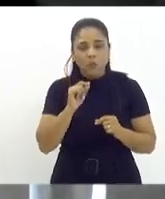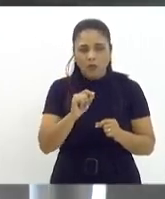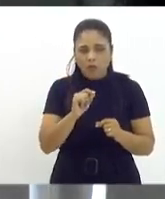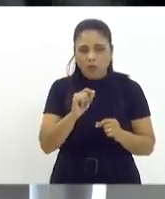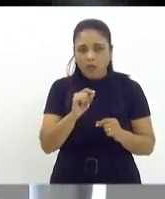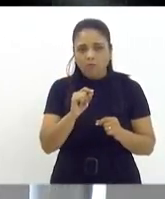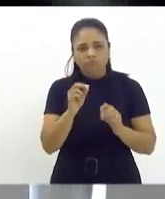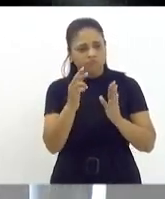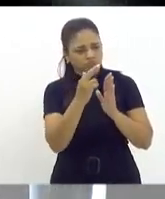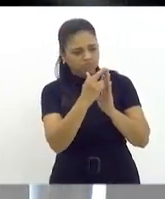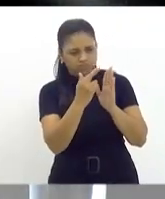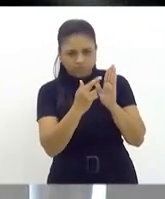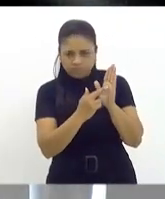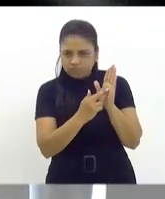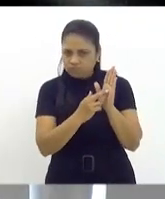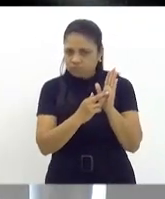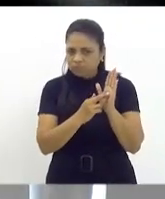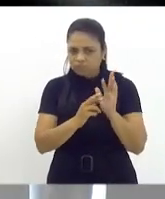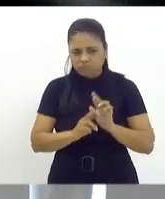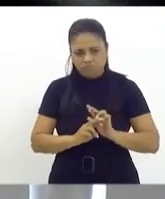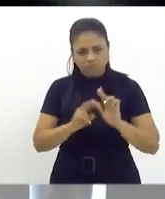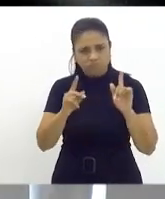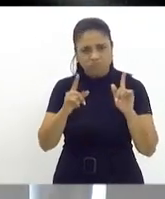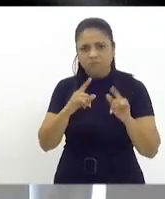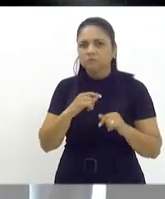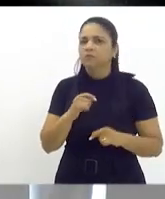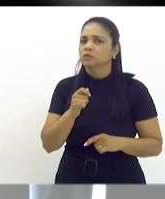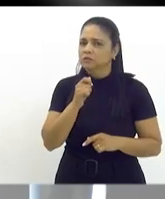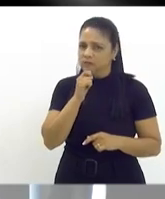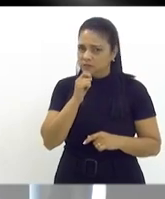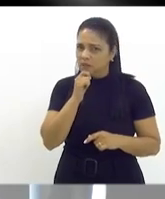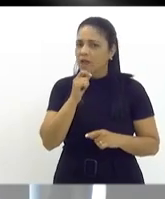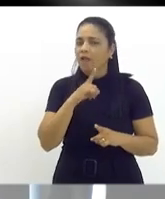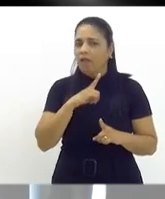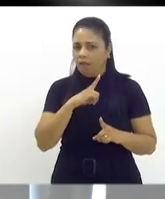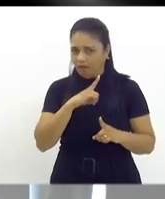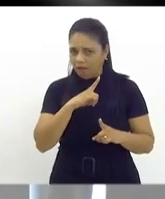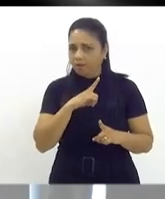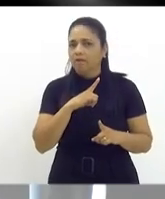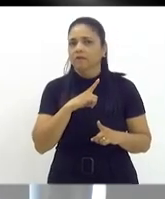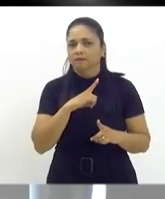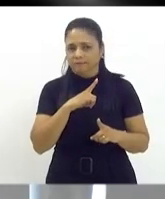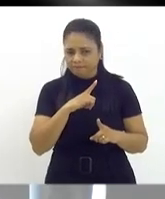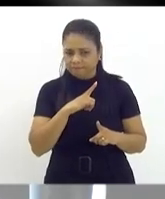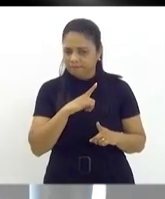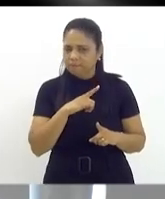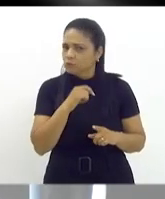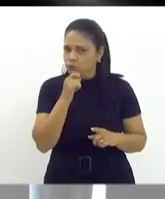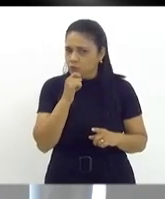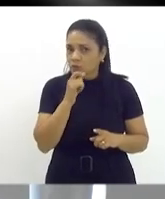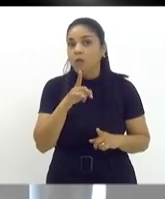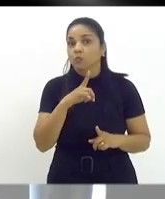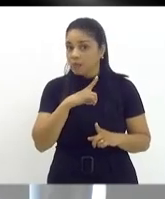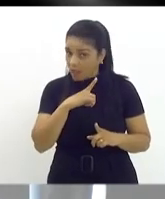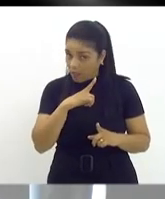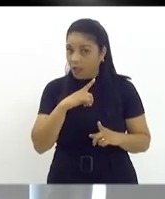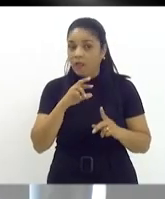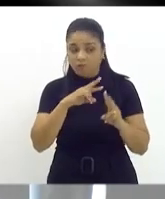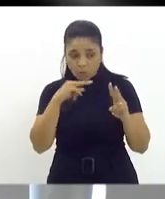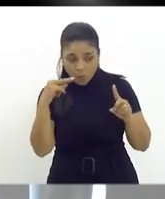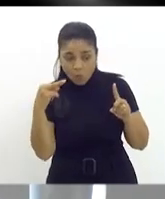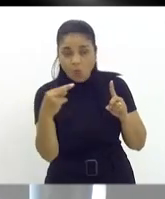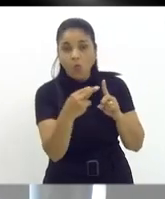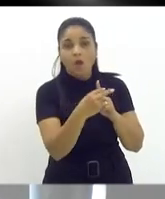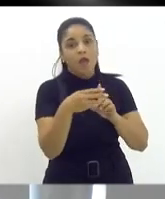irregularidade que é preciso ter a cuidadoso para esse tema que a gente